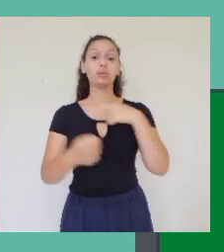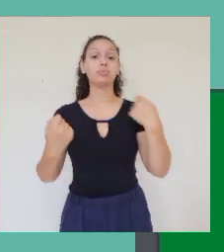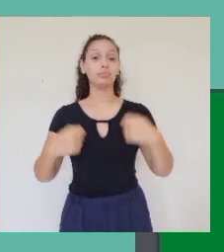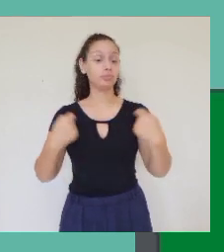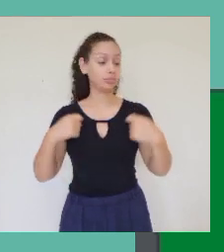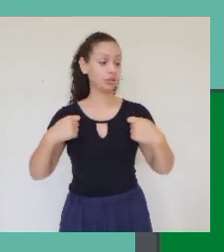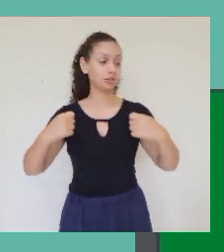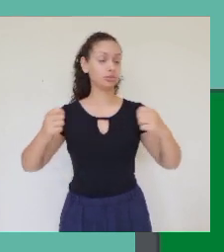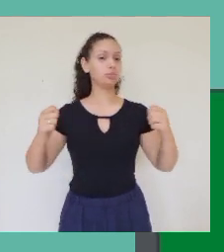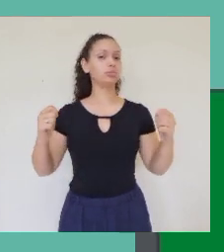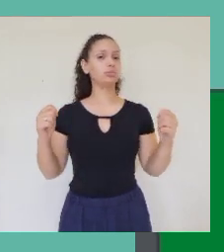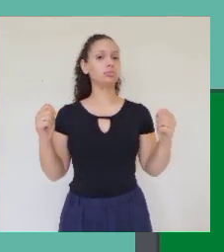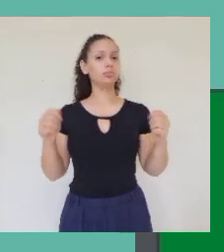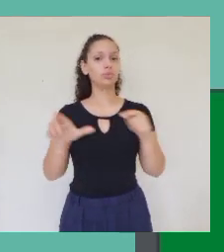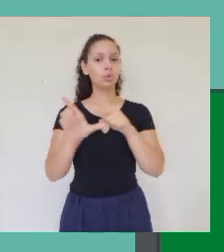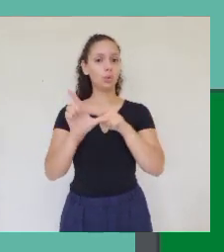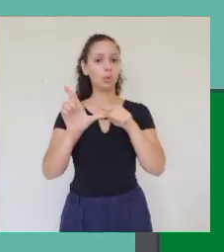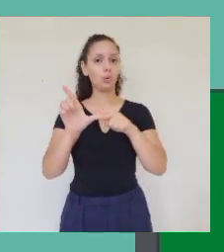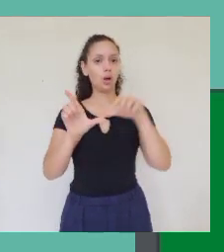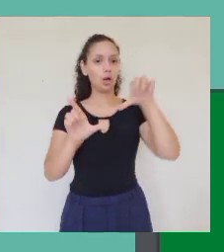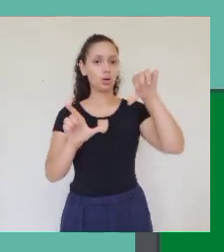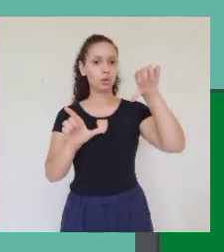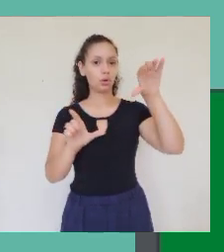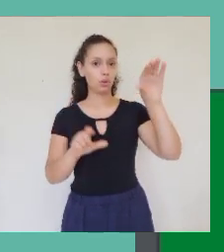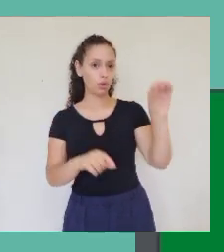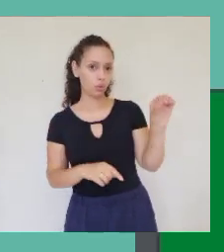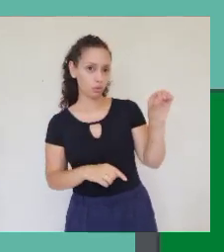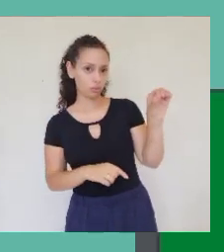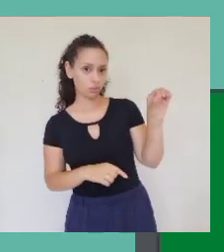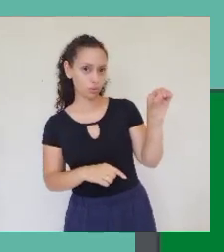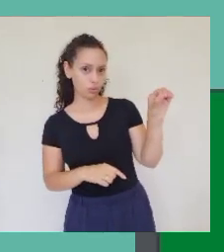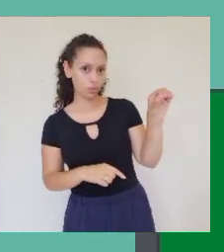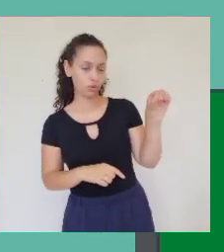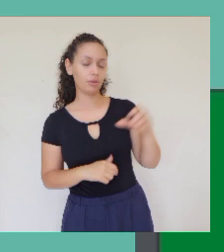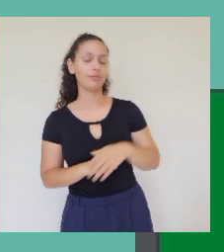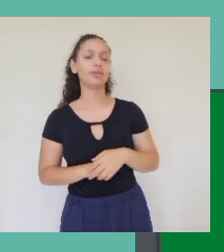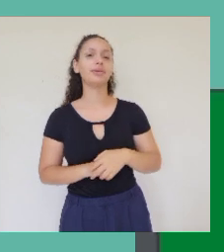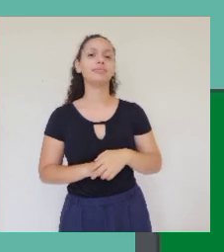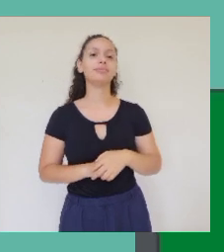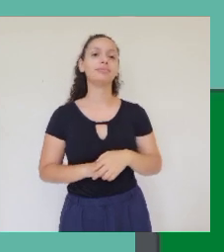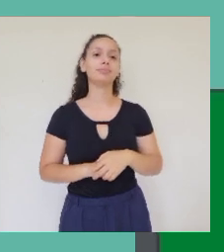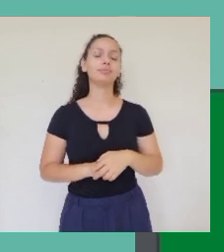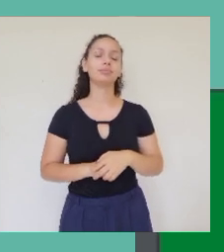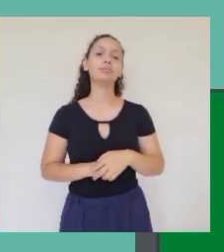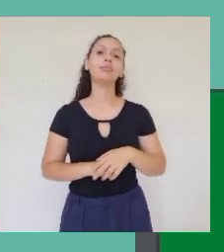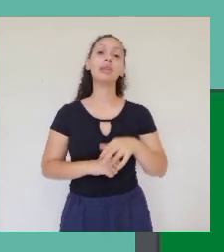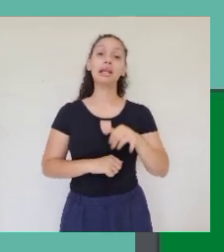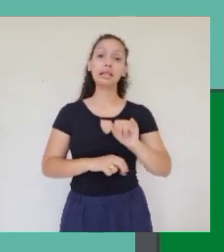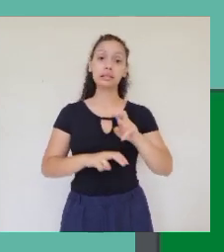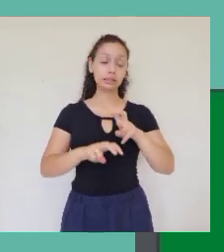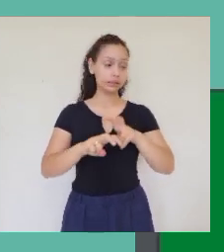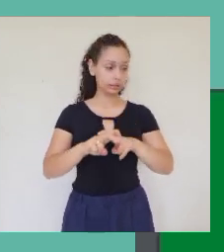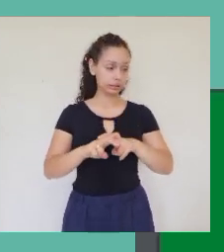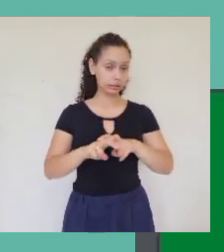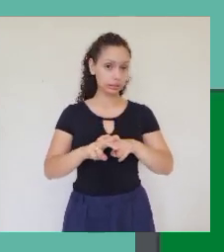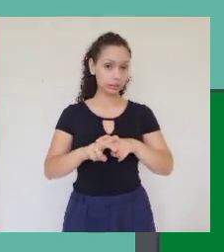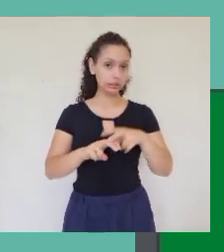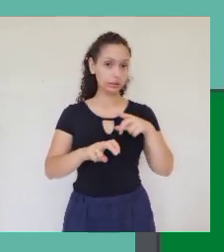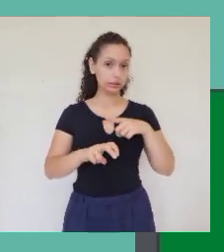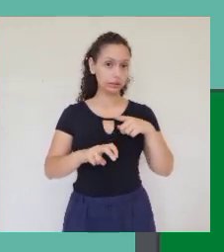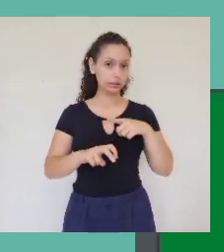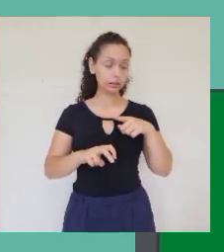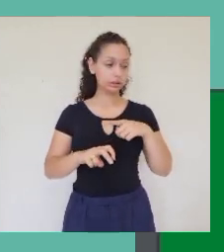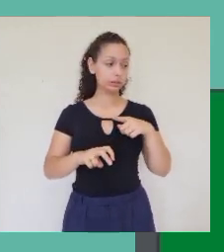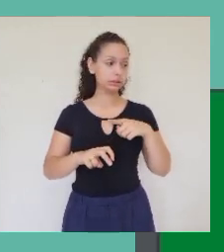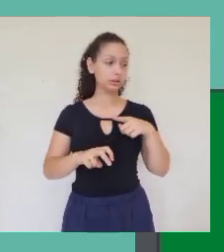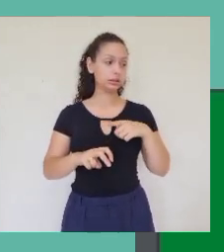tá? E se sua cadeira possui descanso, quando você estiver vendo o vídeo, quando você estiver vendo esse diálogo,